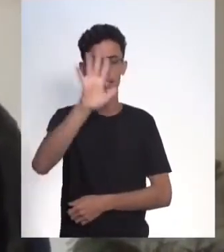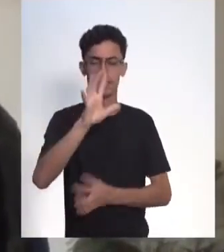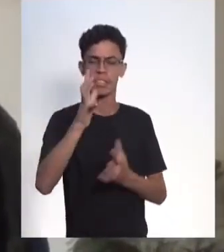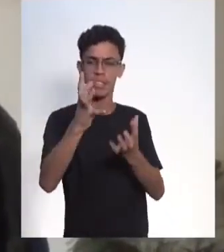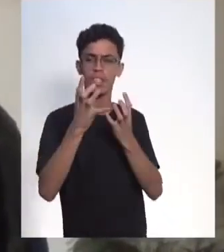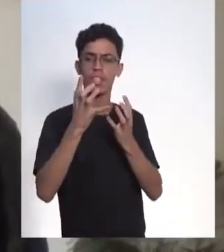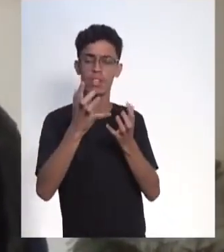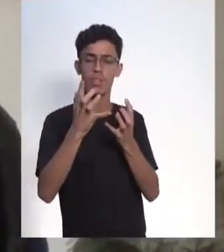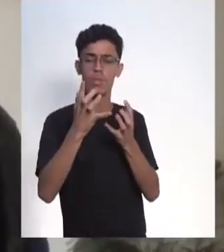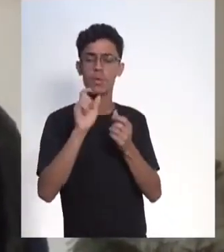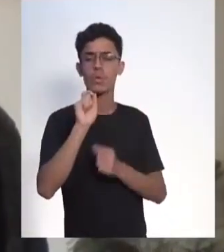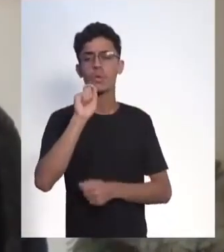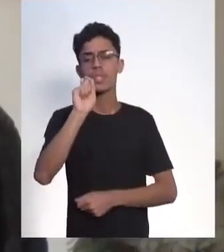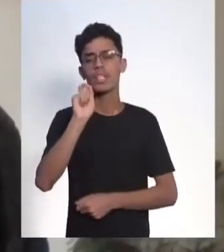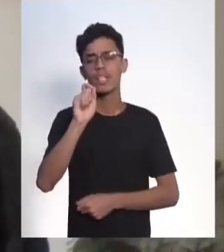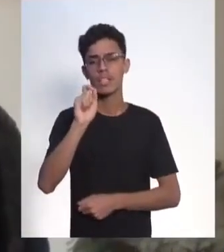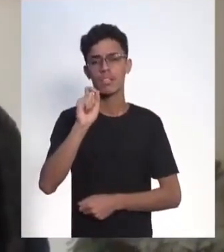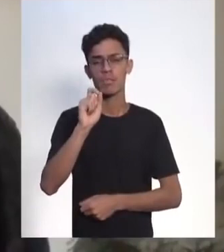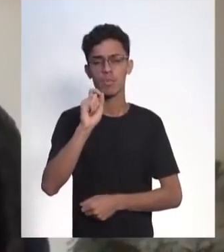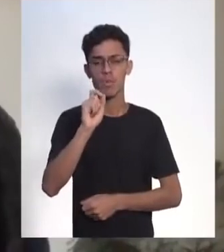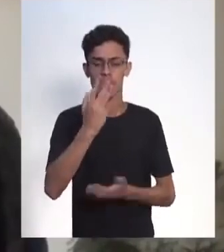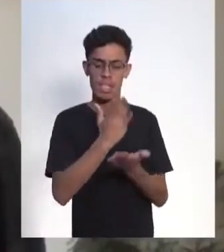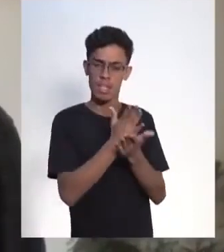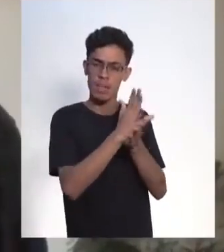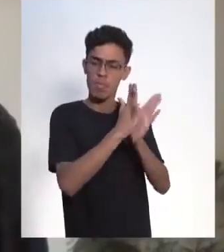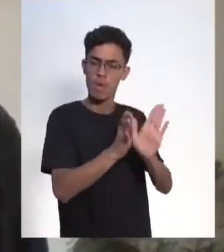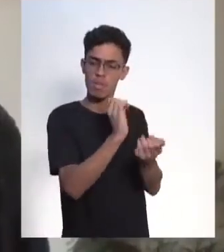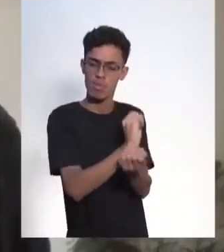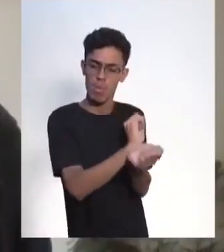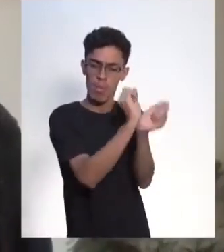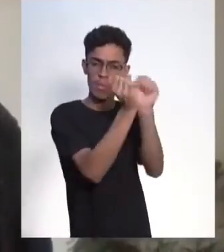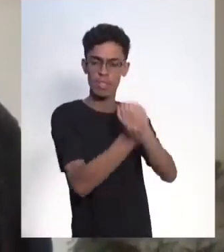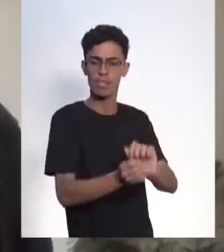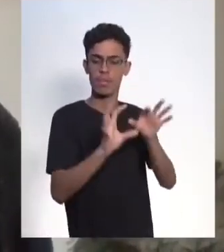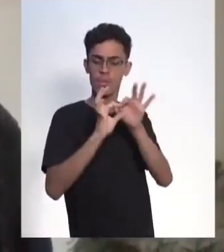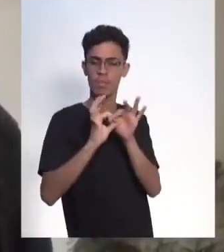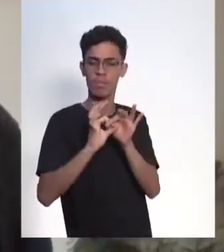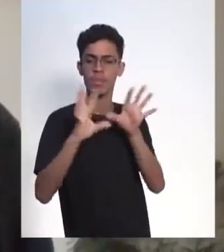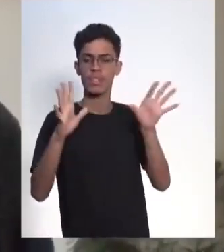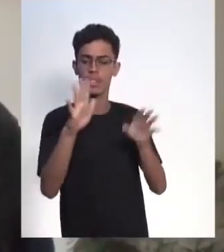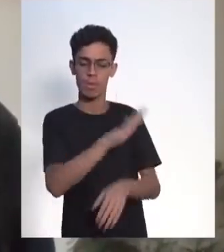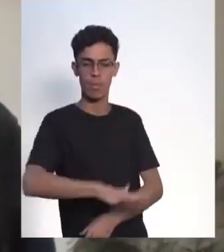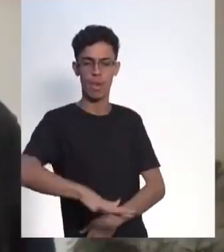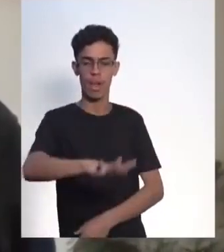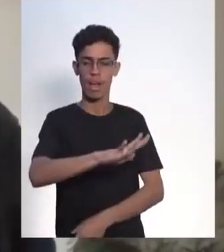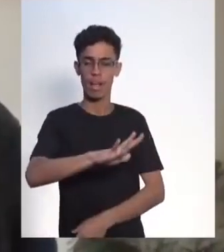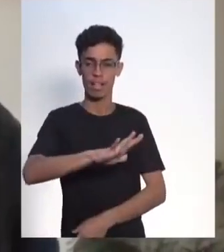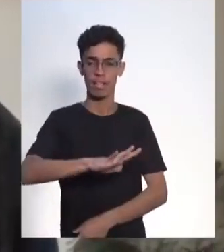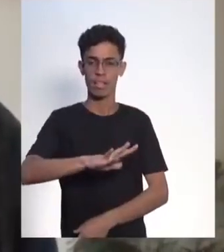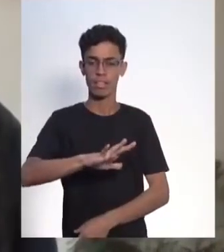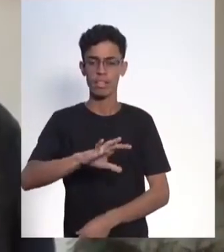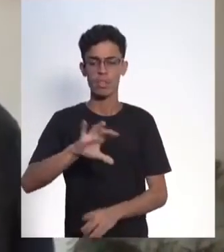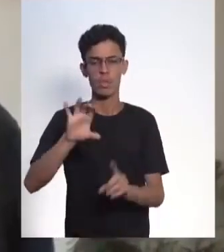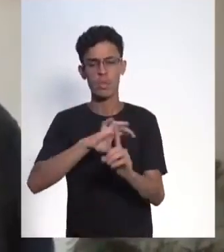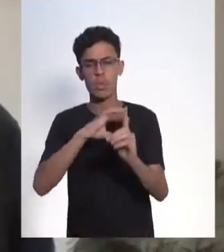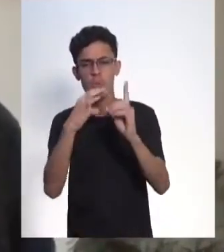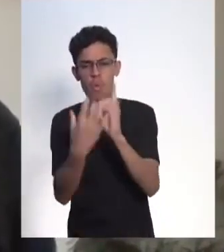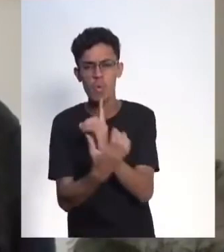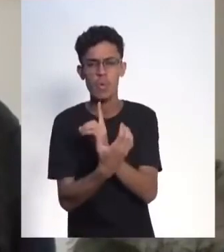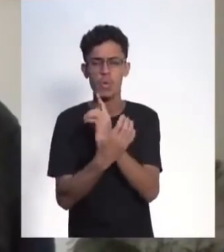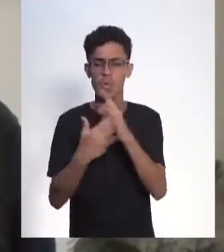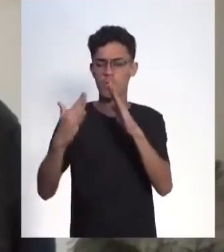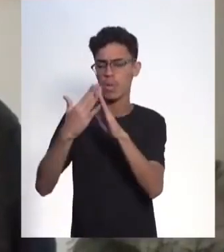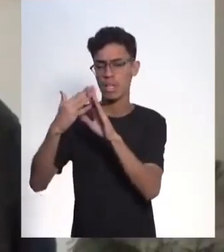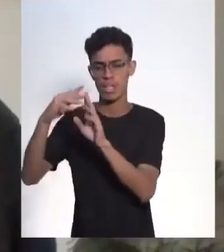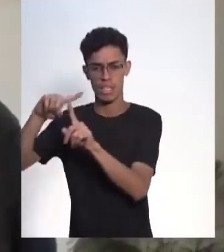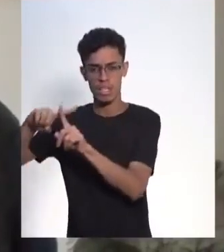buscavam, sobretudo, a abolição da escravidão, queriam ali a liberdade do culto religioso, buscavam uma participação